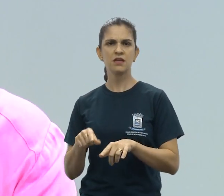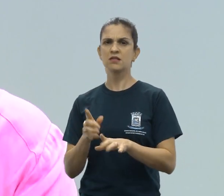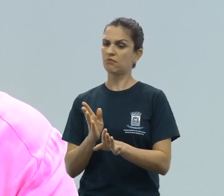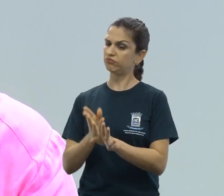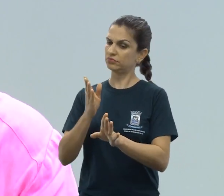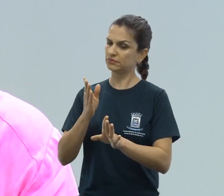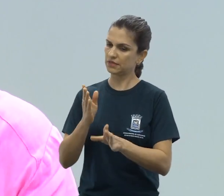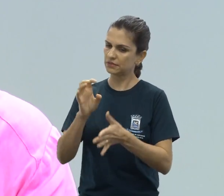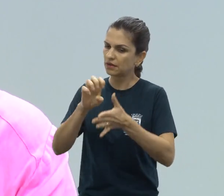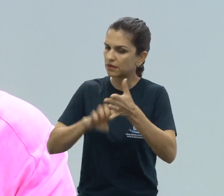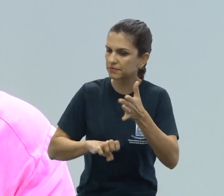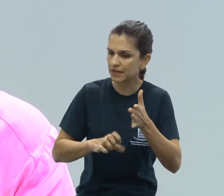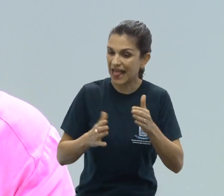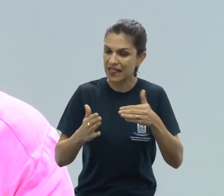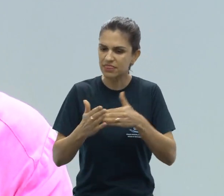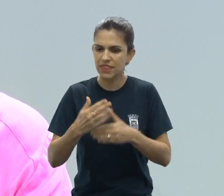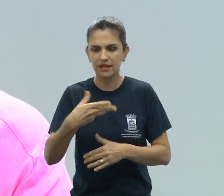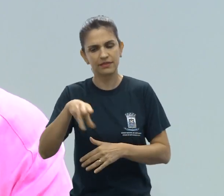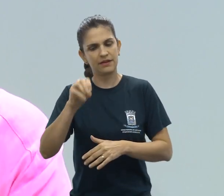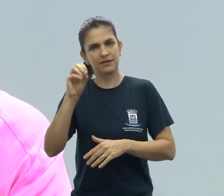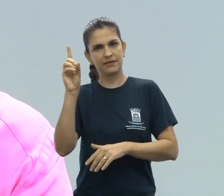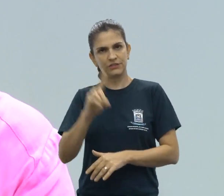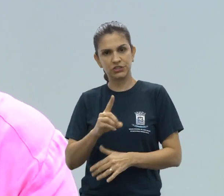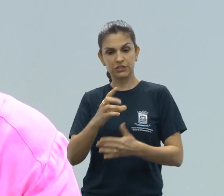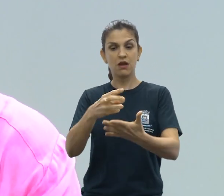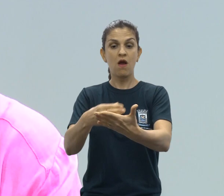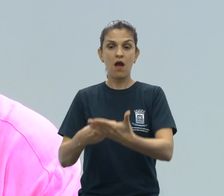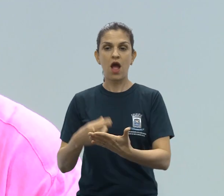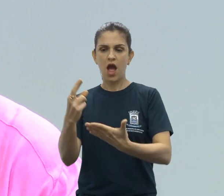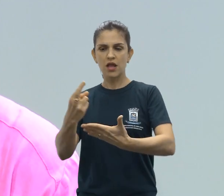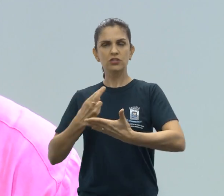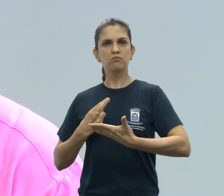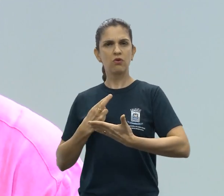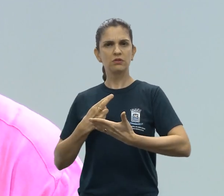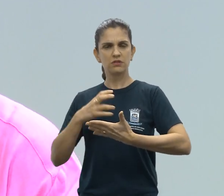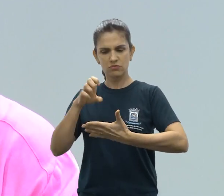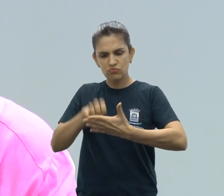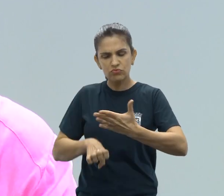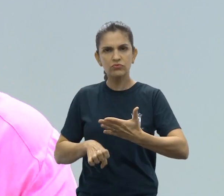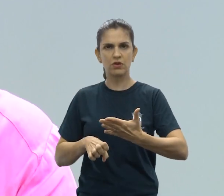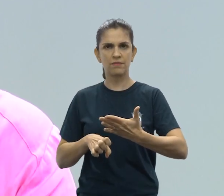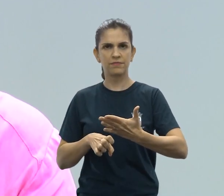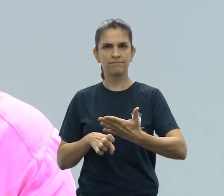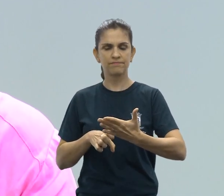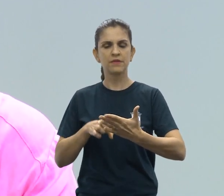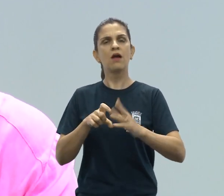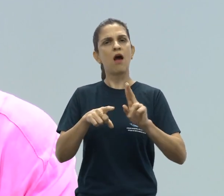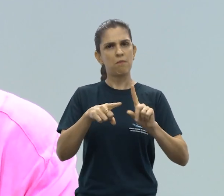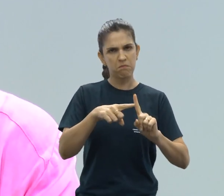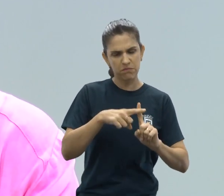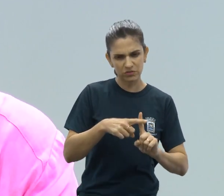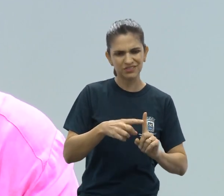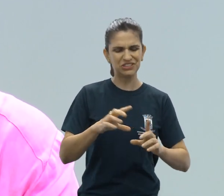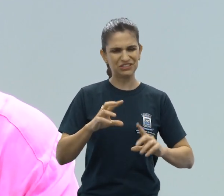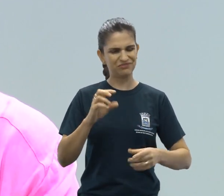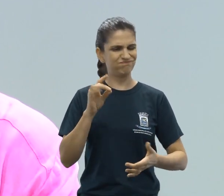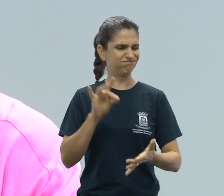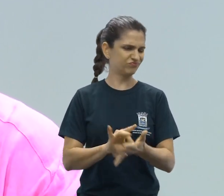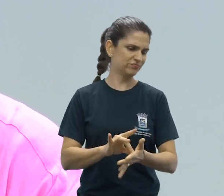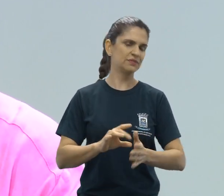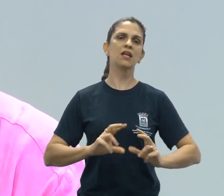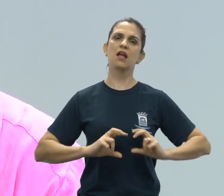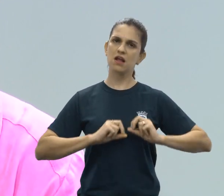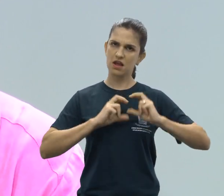câncer, o resultado do exame em 30 dias. Uma vez que a pessoa tem esse resultado, em sendo ele positivo, em